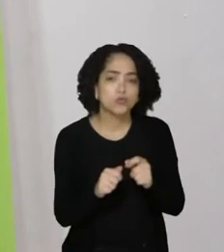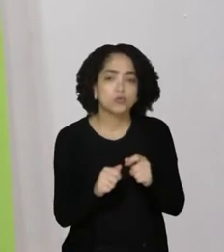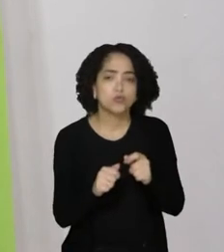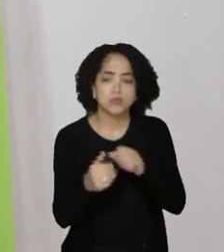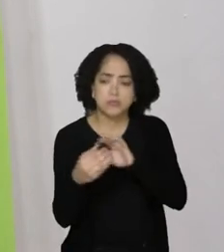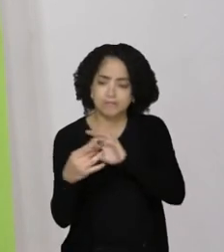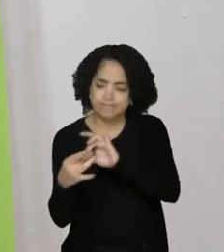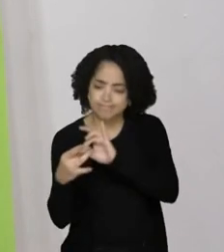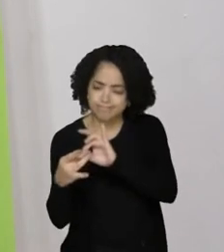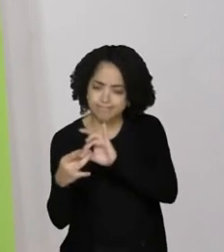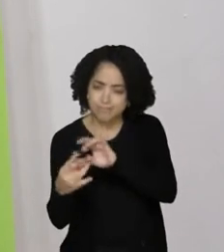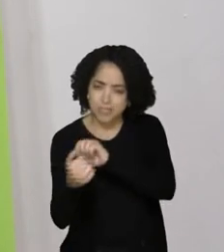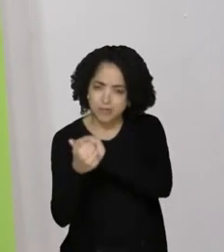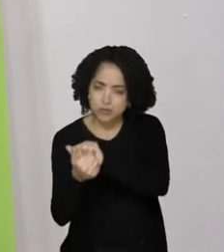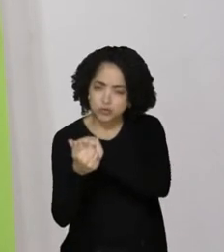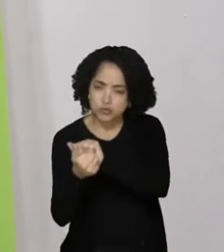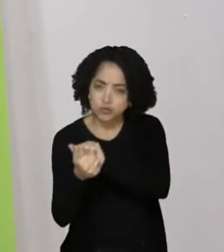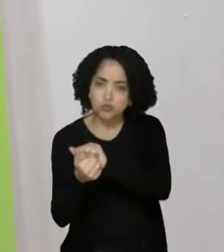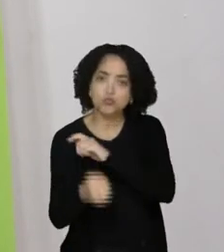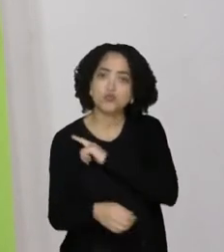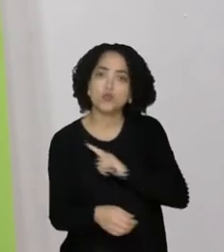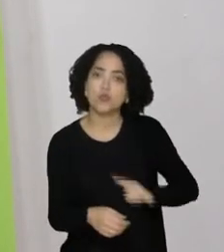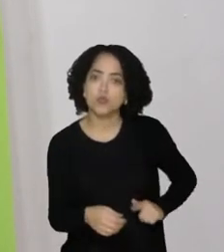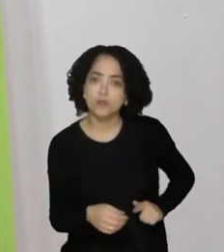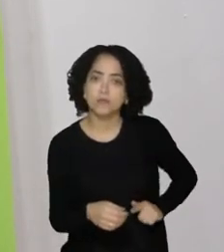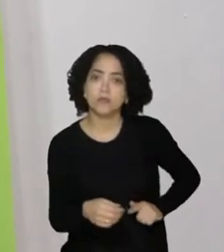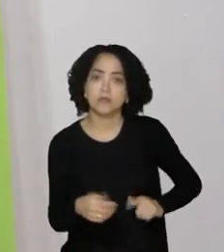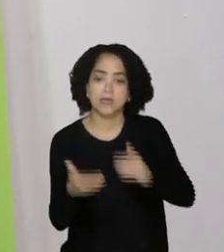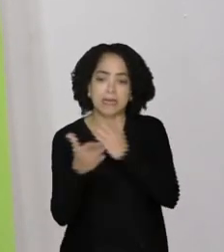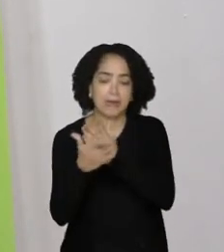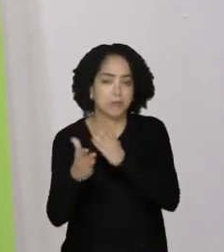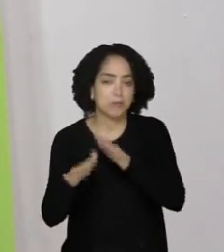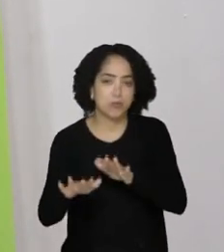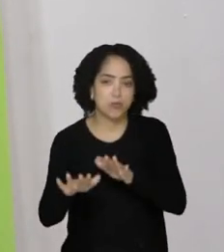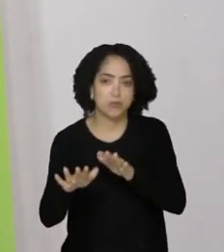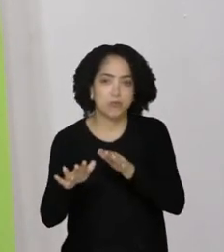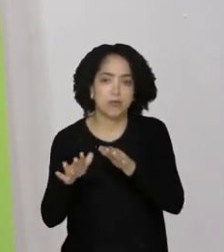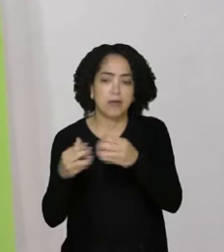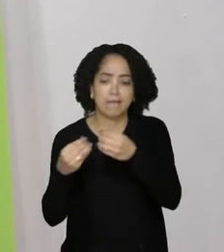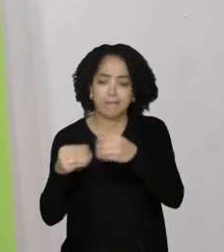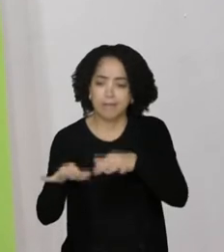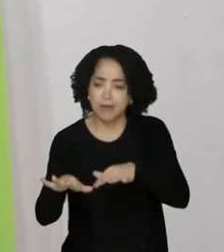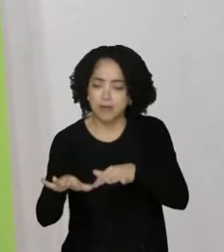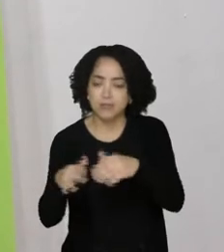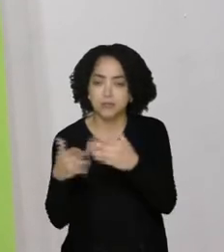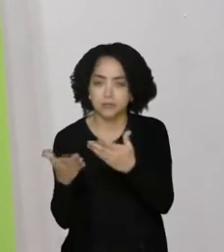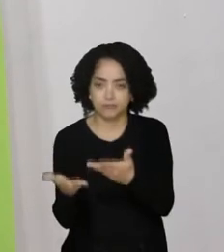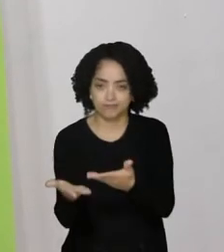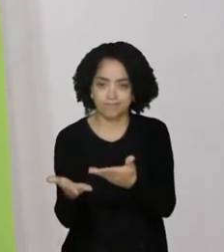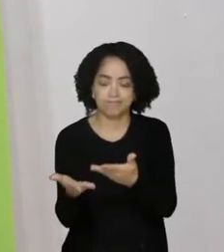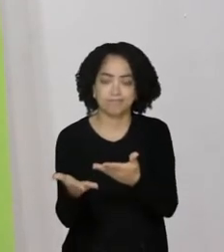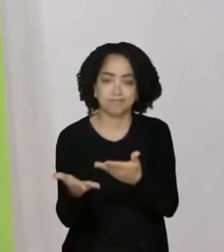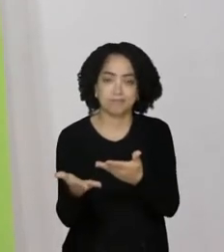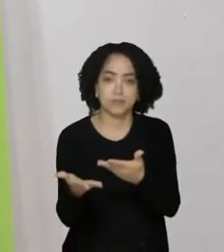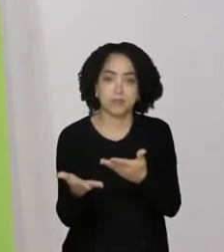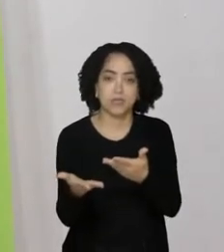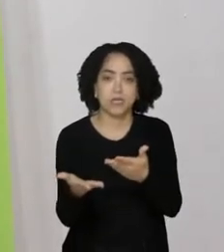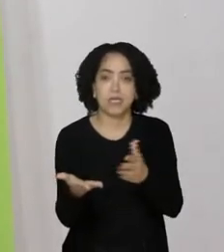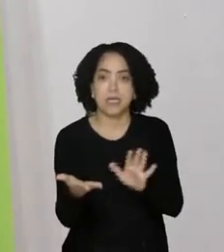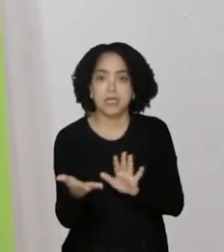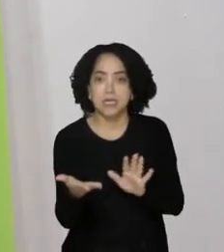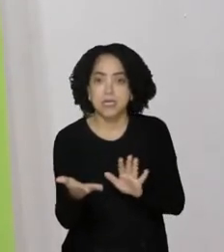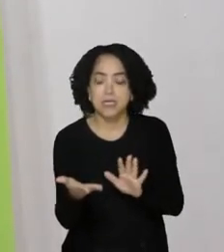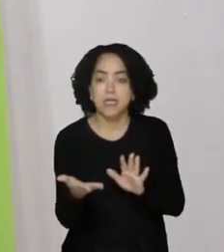grudaram no Governador Moisés faliram faliram quem não teve ali ó